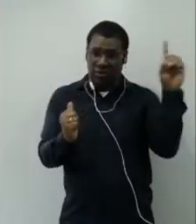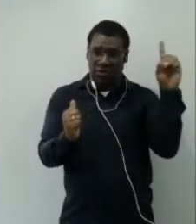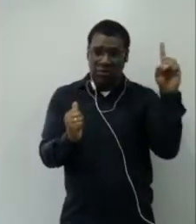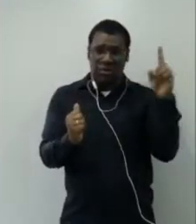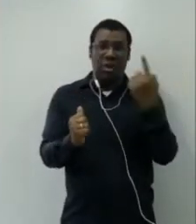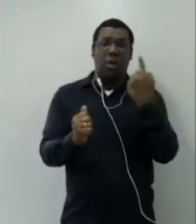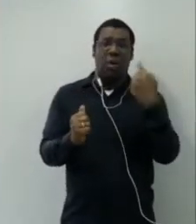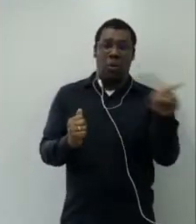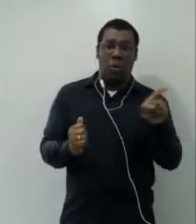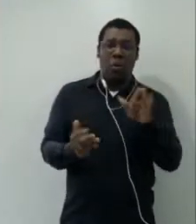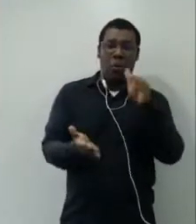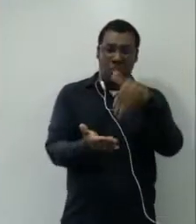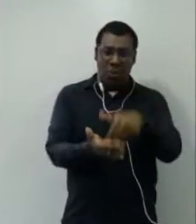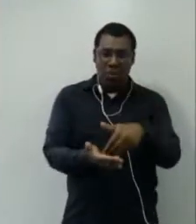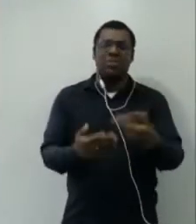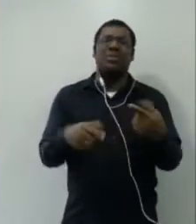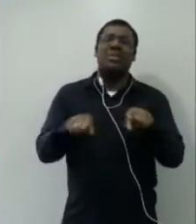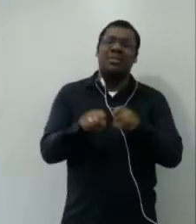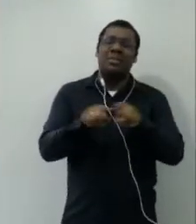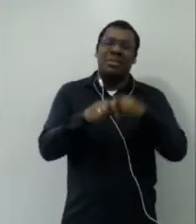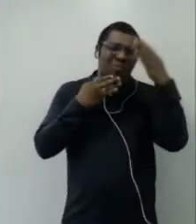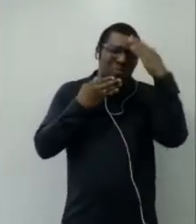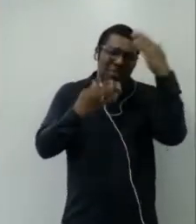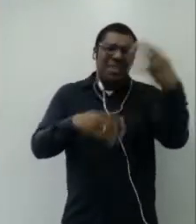compreensão, pelo equilíbrio, pela